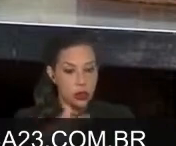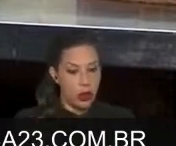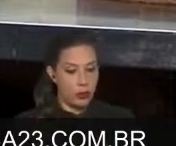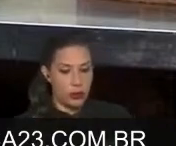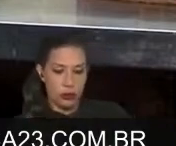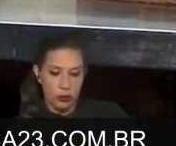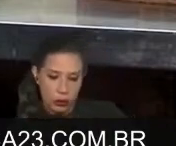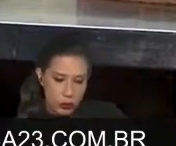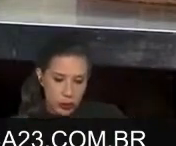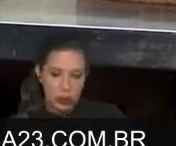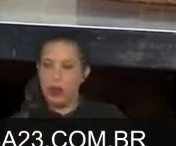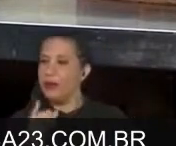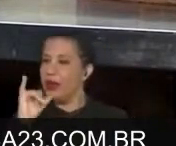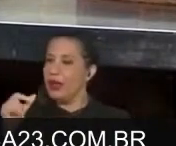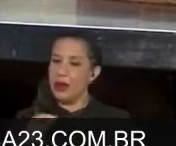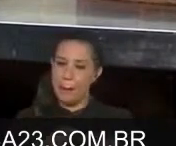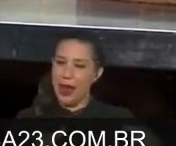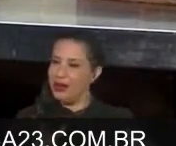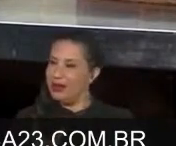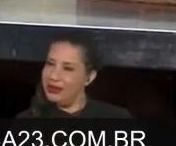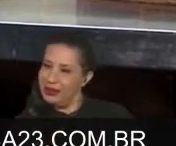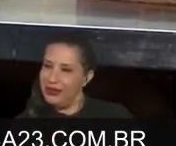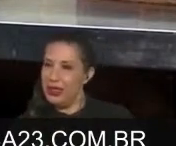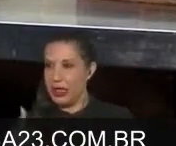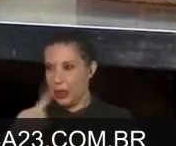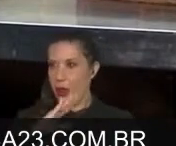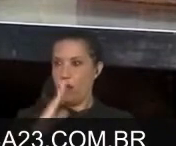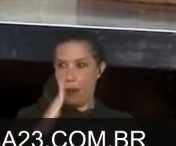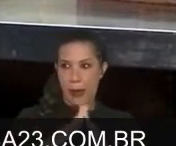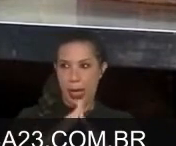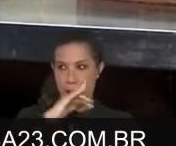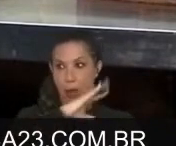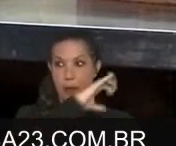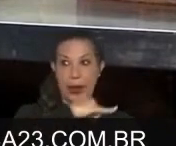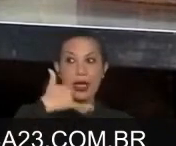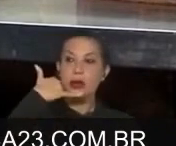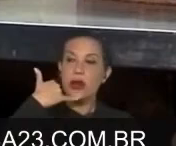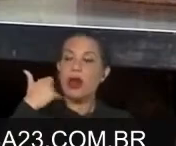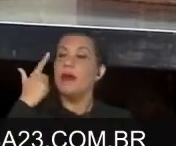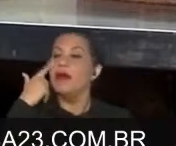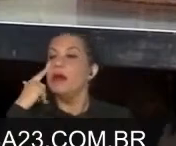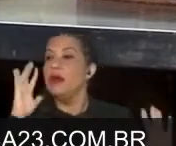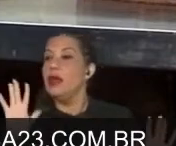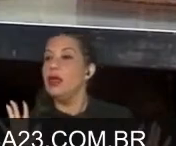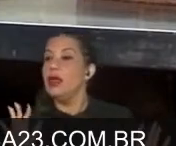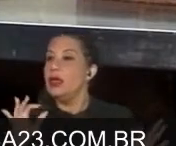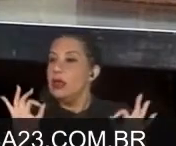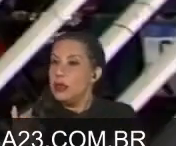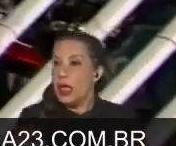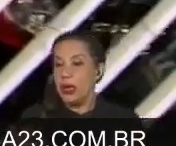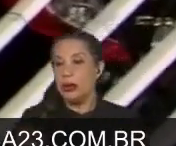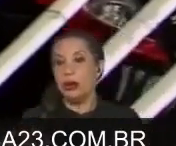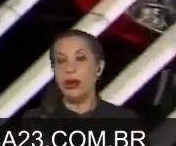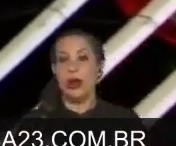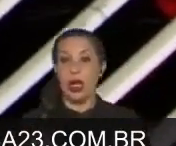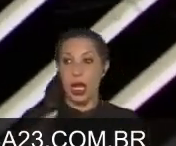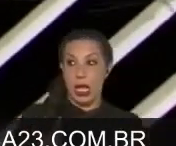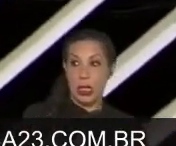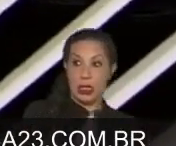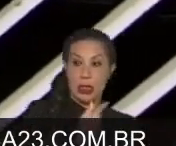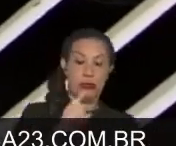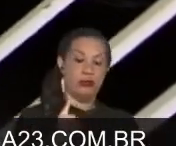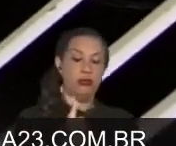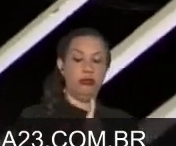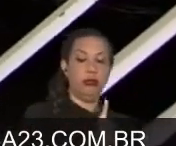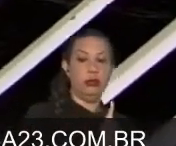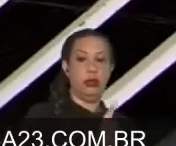retire o cartão. Falei, moço, vou lá na minha casa pegar o meu celular para ver se fez a transação. Quando ela saiu para a frente